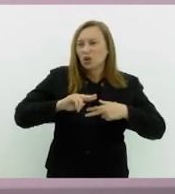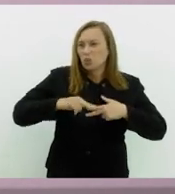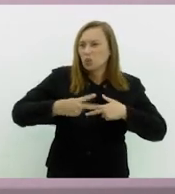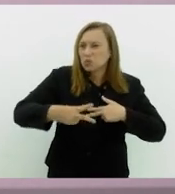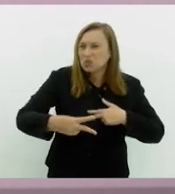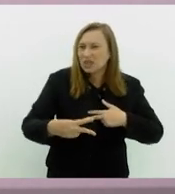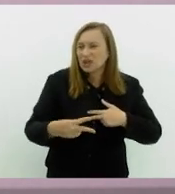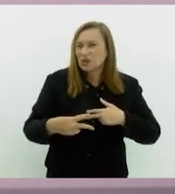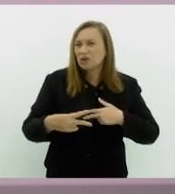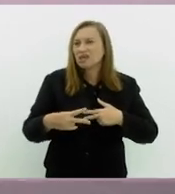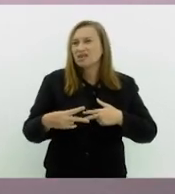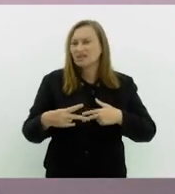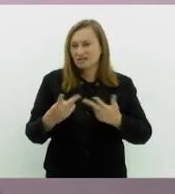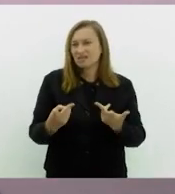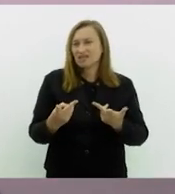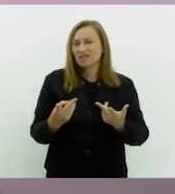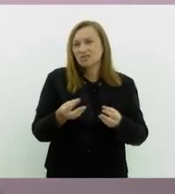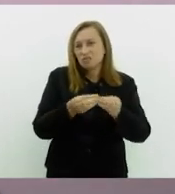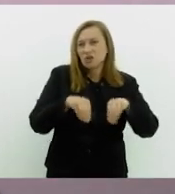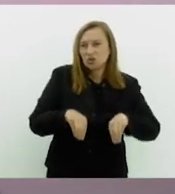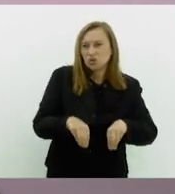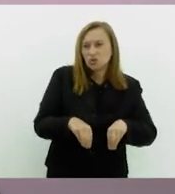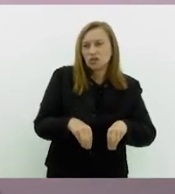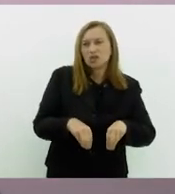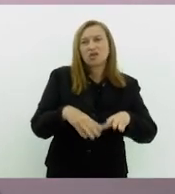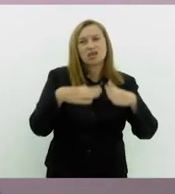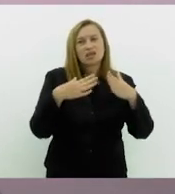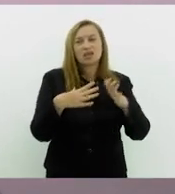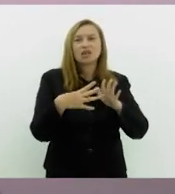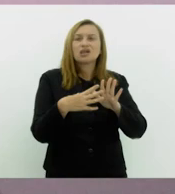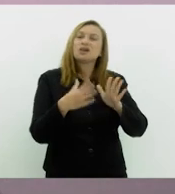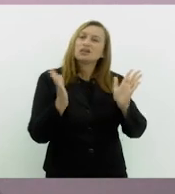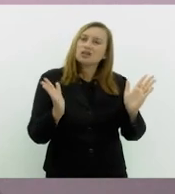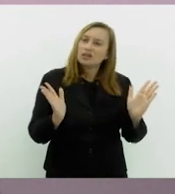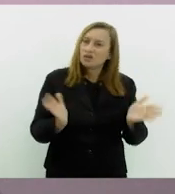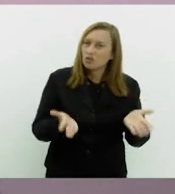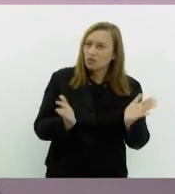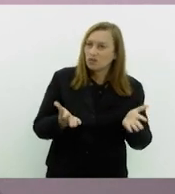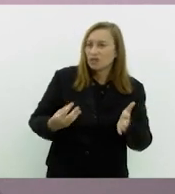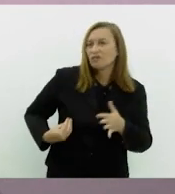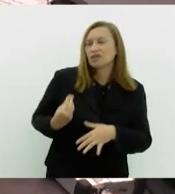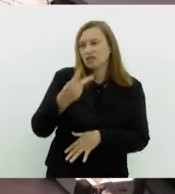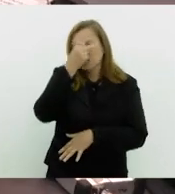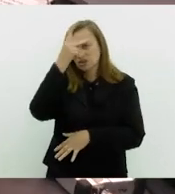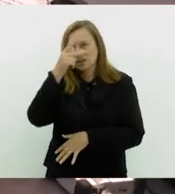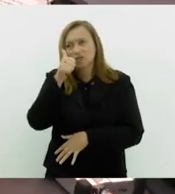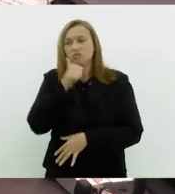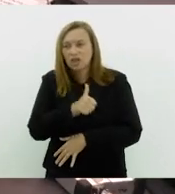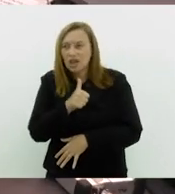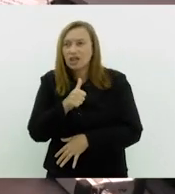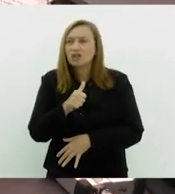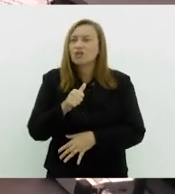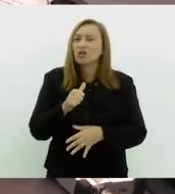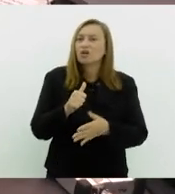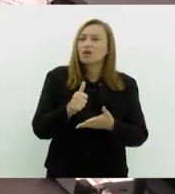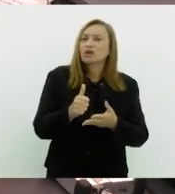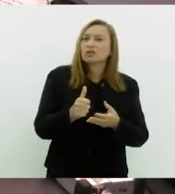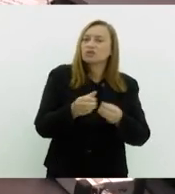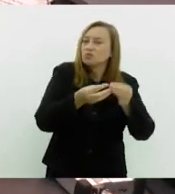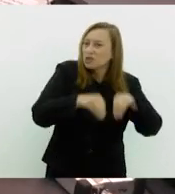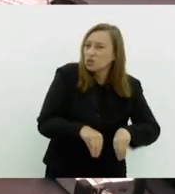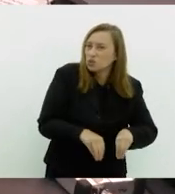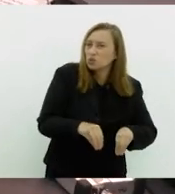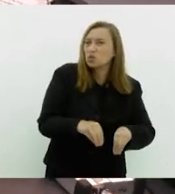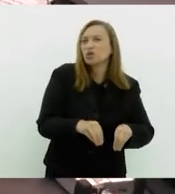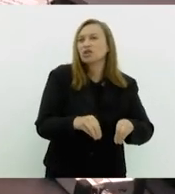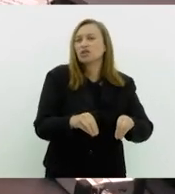também representa, porque eu digo no presente, a pandemia na vida dessas mulheres, né? Fora as sequelas deixadas